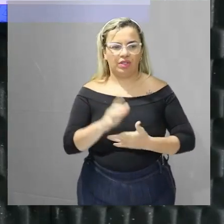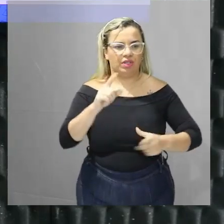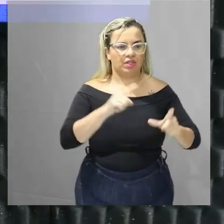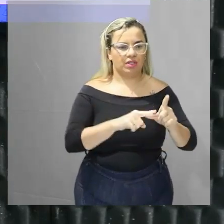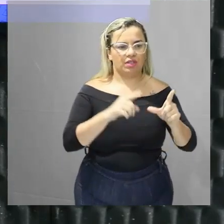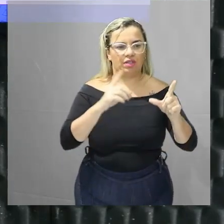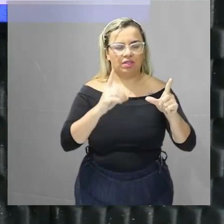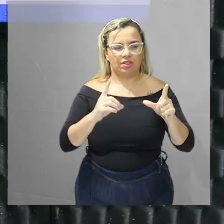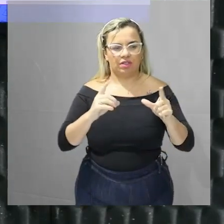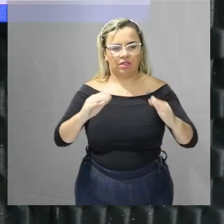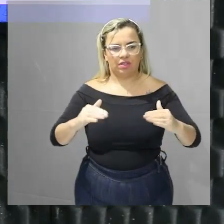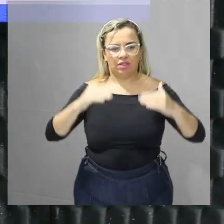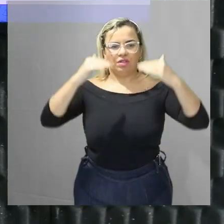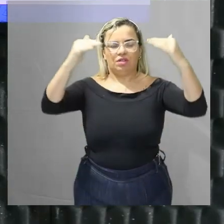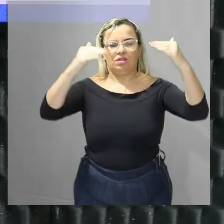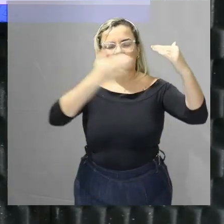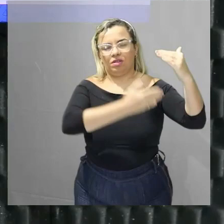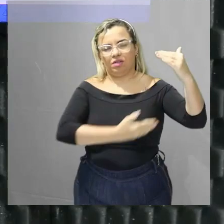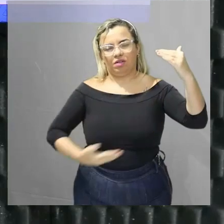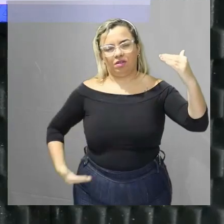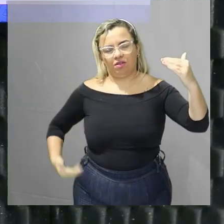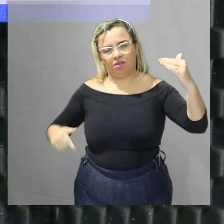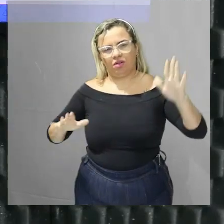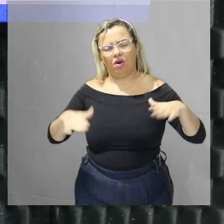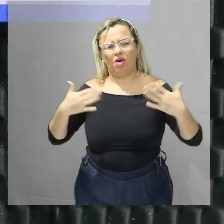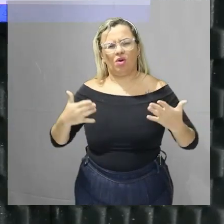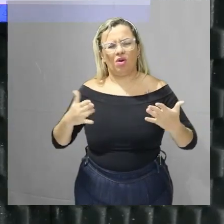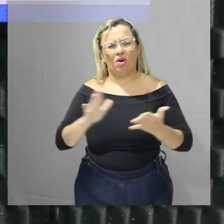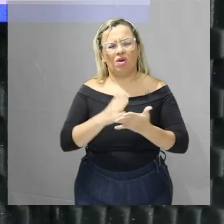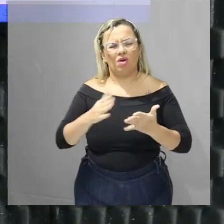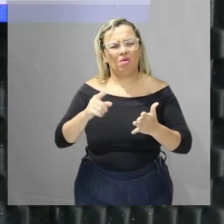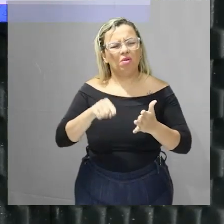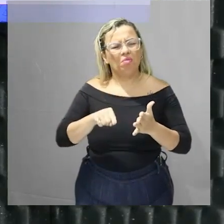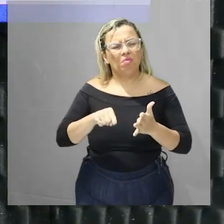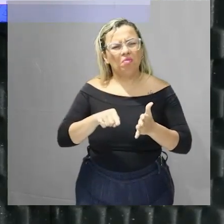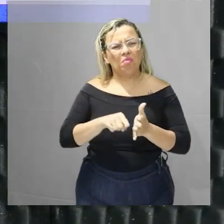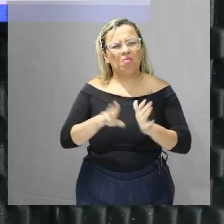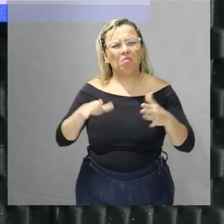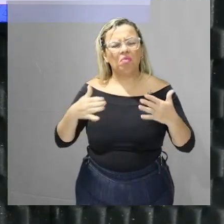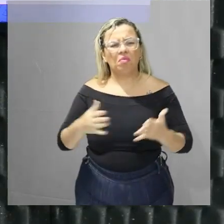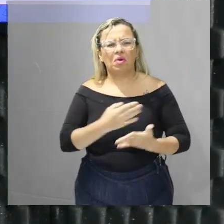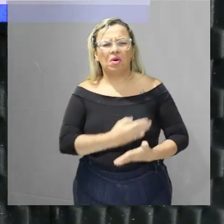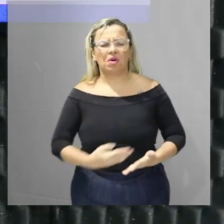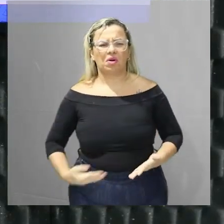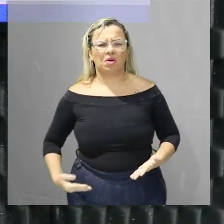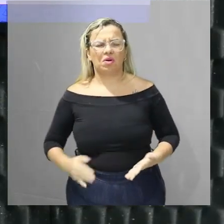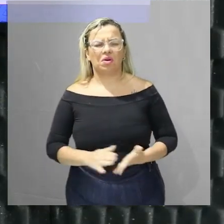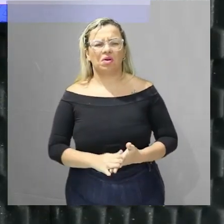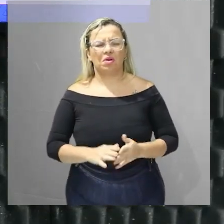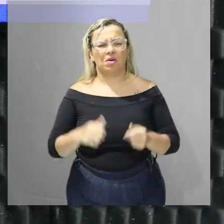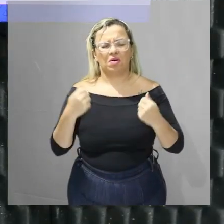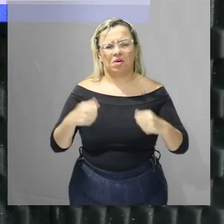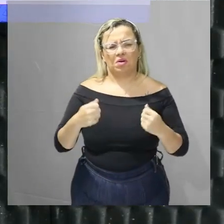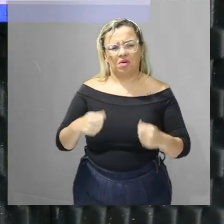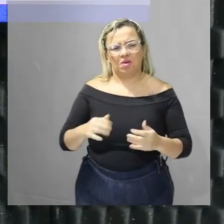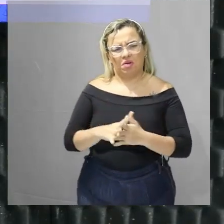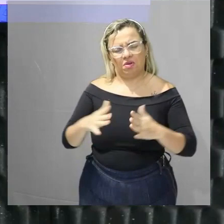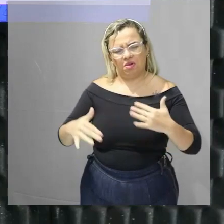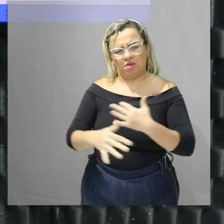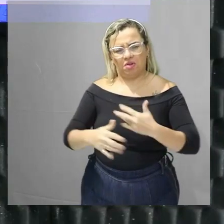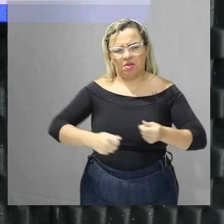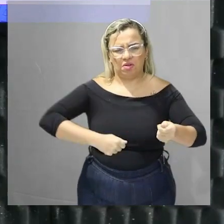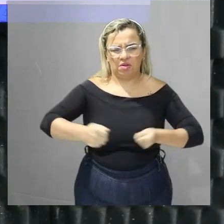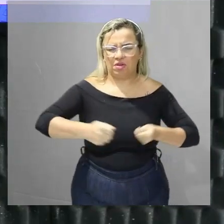poder governamental. Ele falou, o texto fala em algum momento sobre essa soberania que o Estado, o governo precisam estar ali no controle.